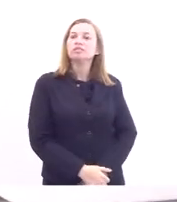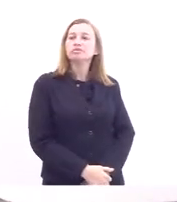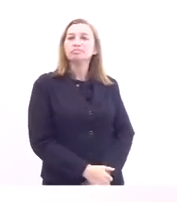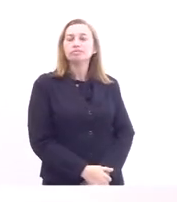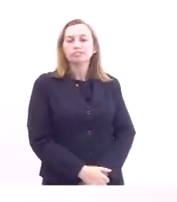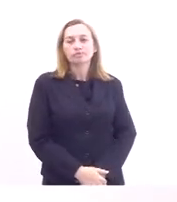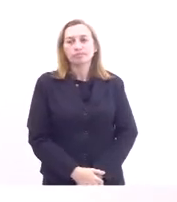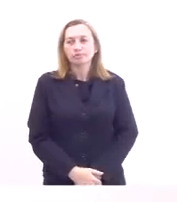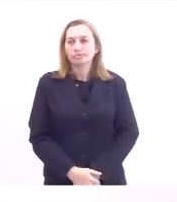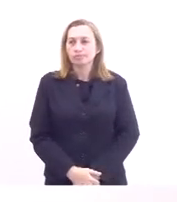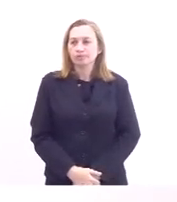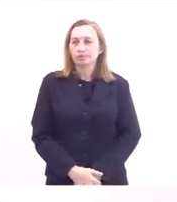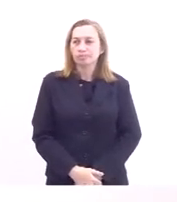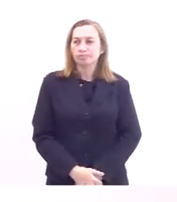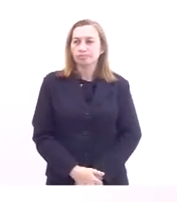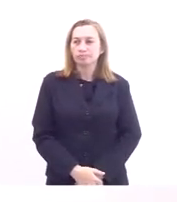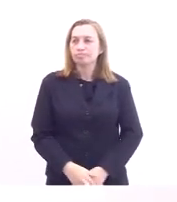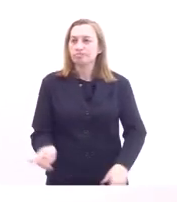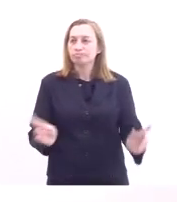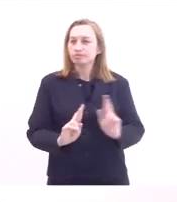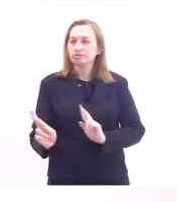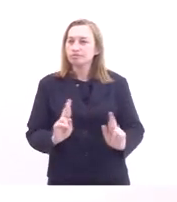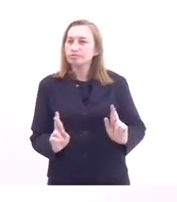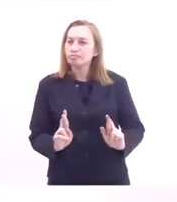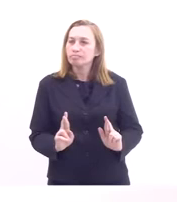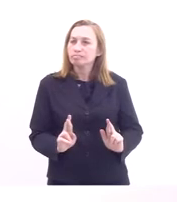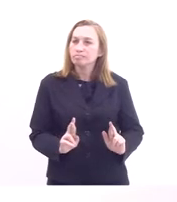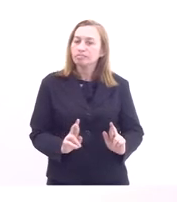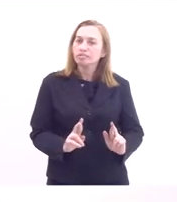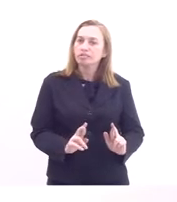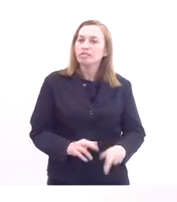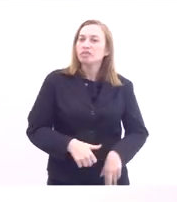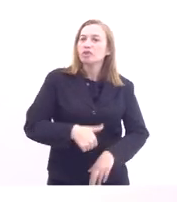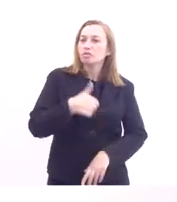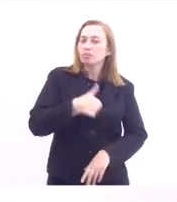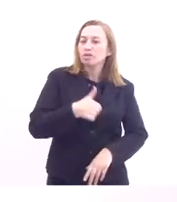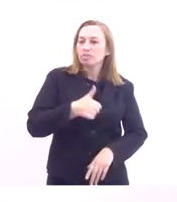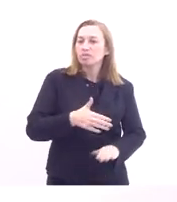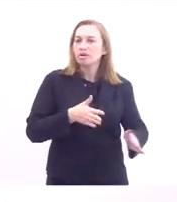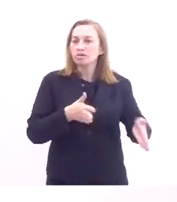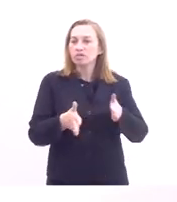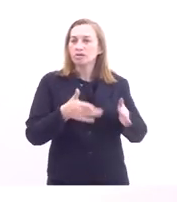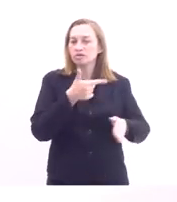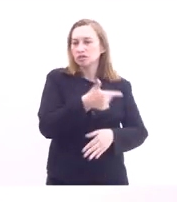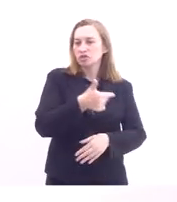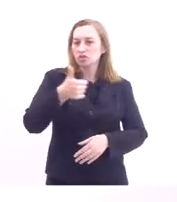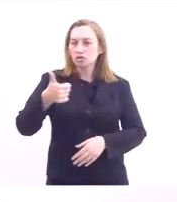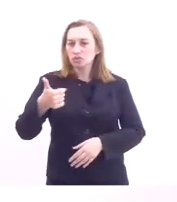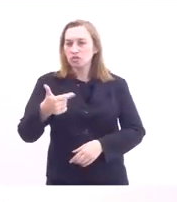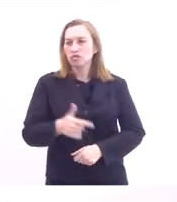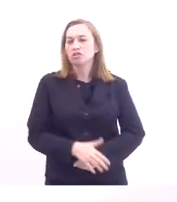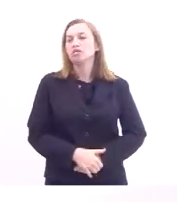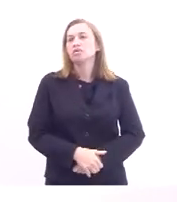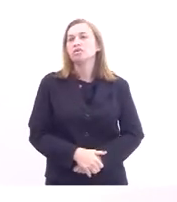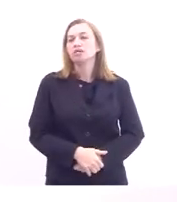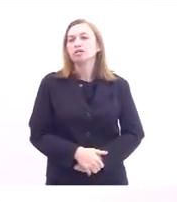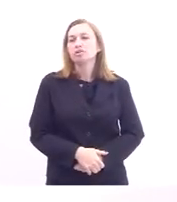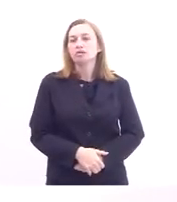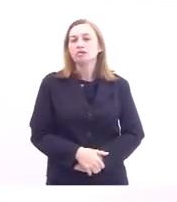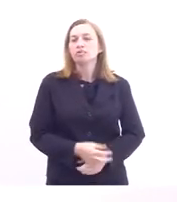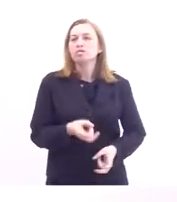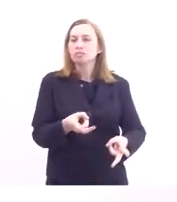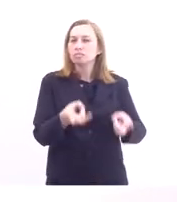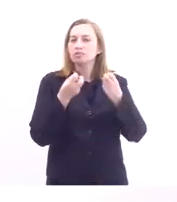né? Com relação à receita até o primeiro quadrimestre de 2022, a gente percebe, né,